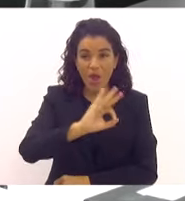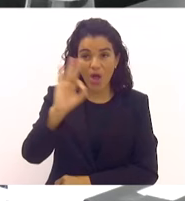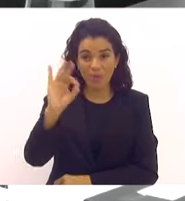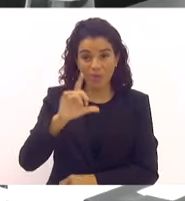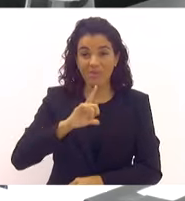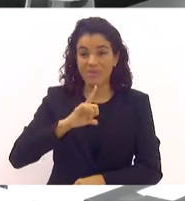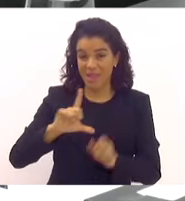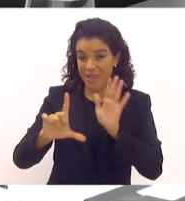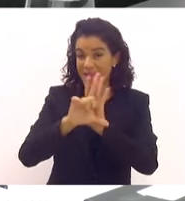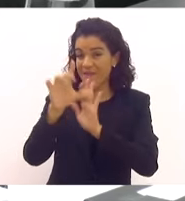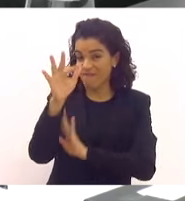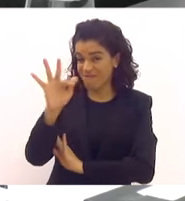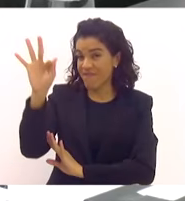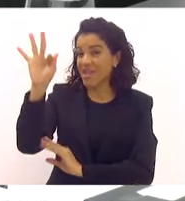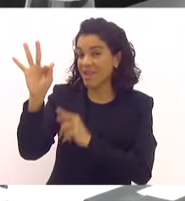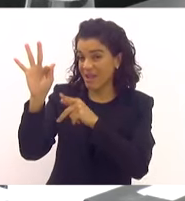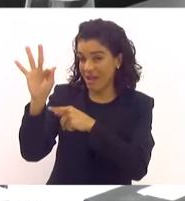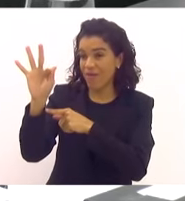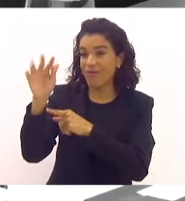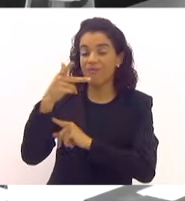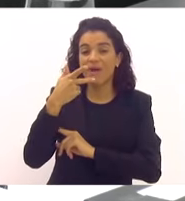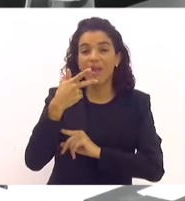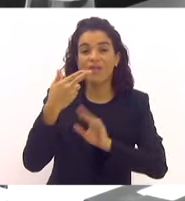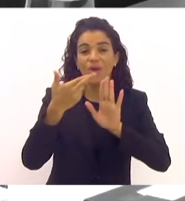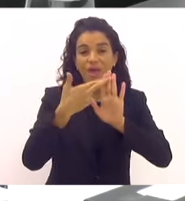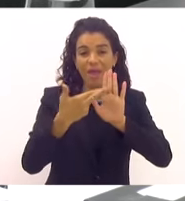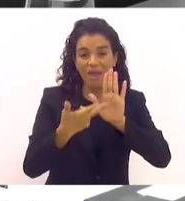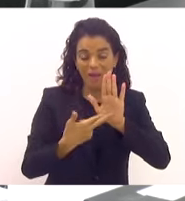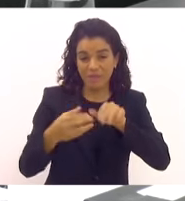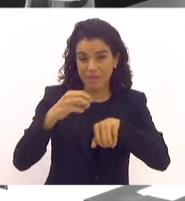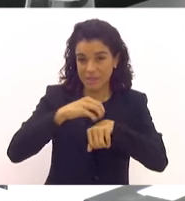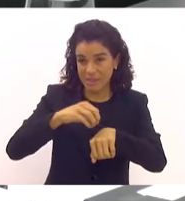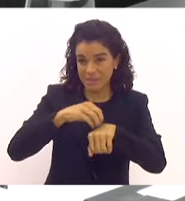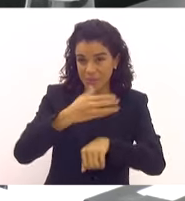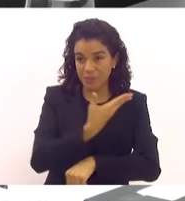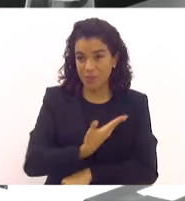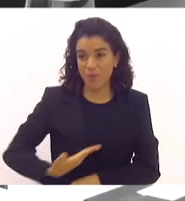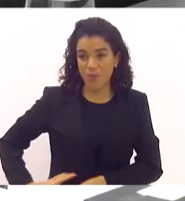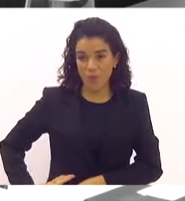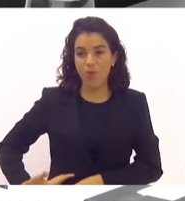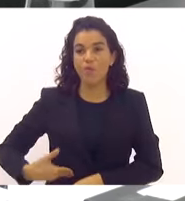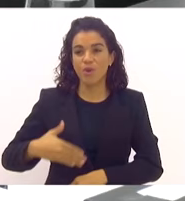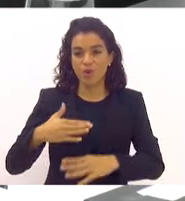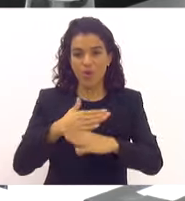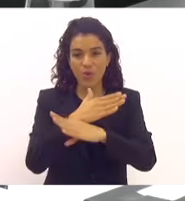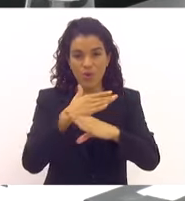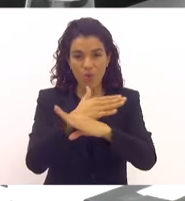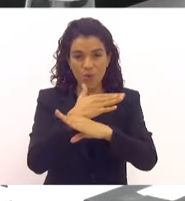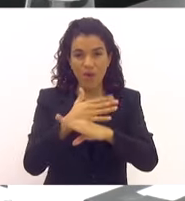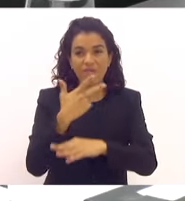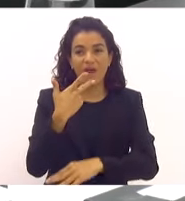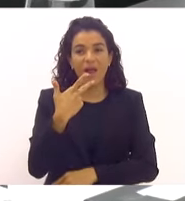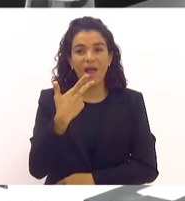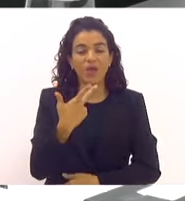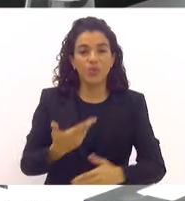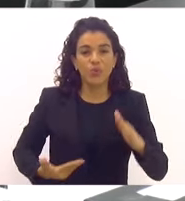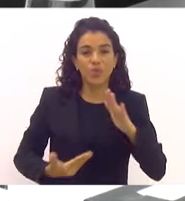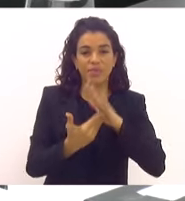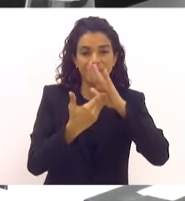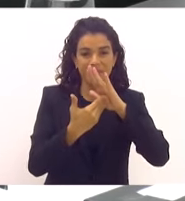federal estabelecendo regramento para transporte público urbano, determinando vida útil de